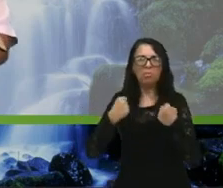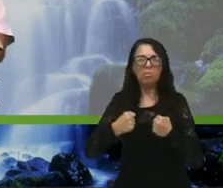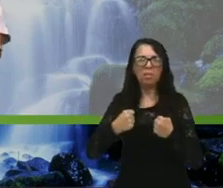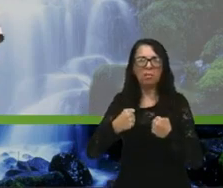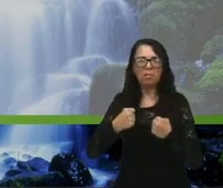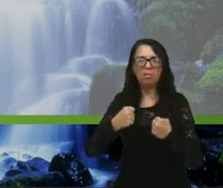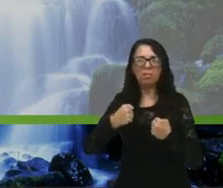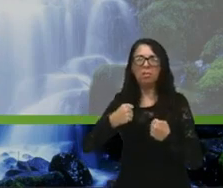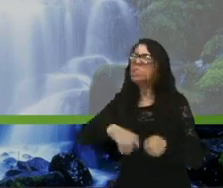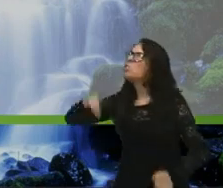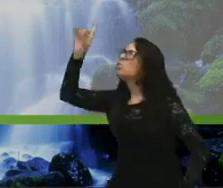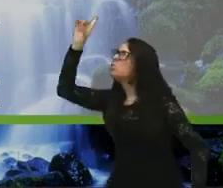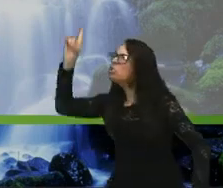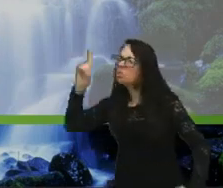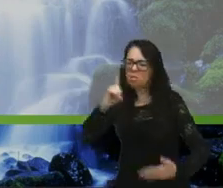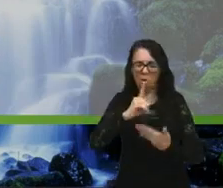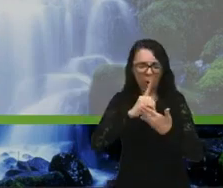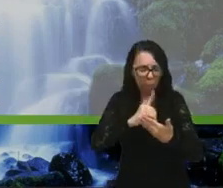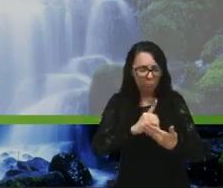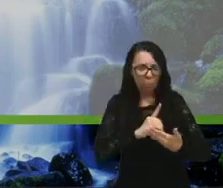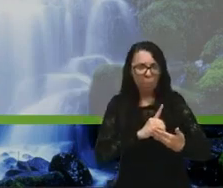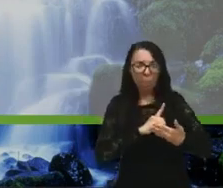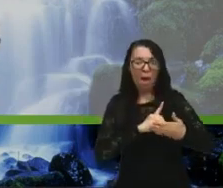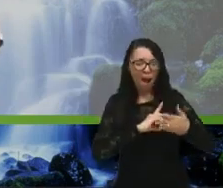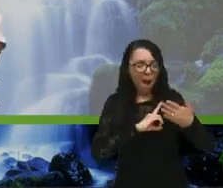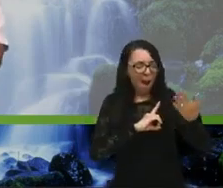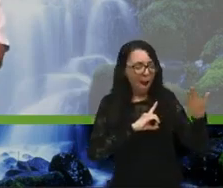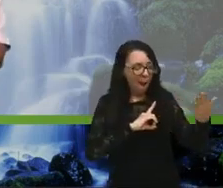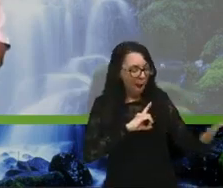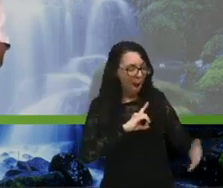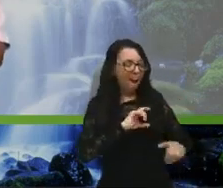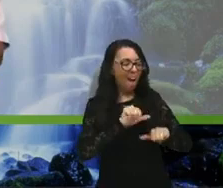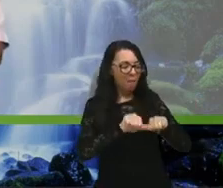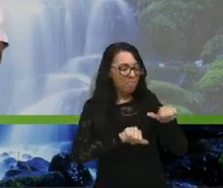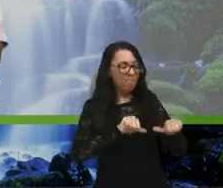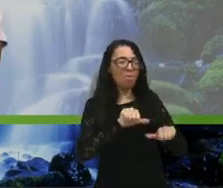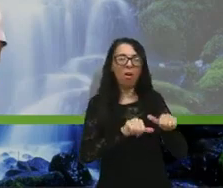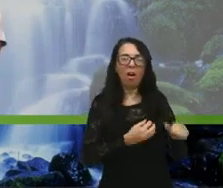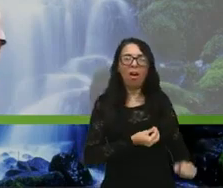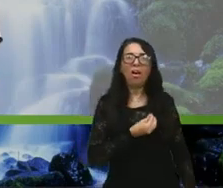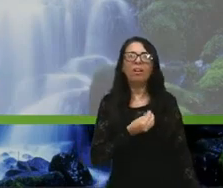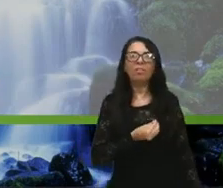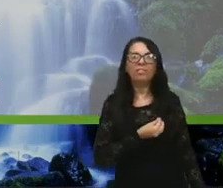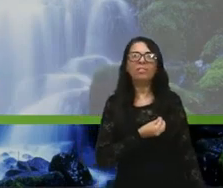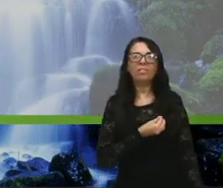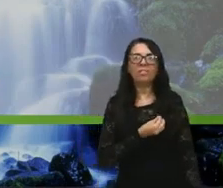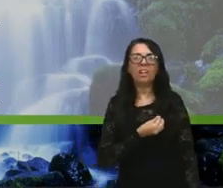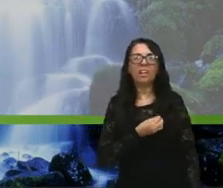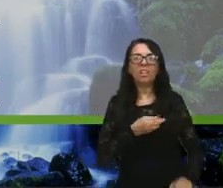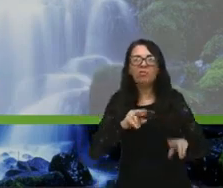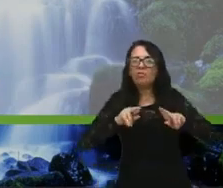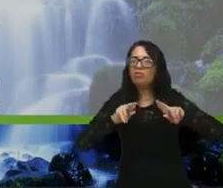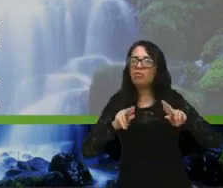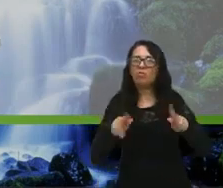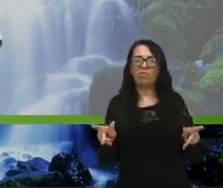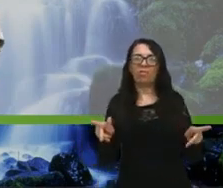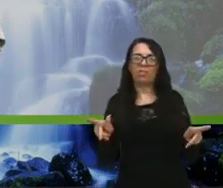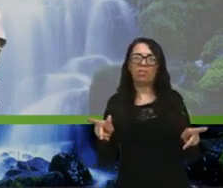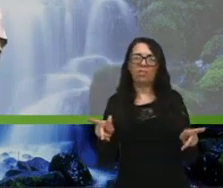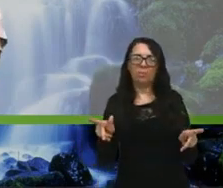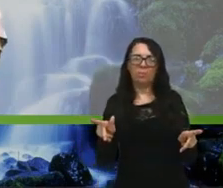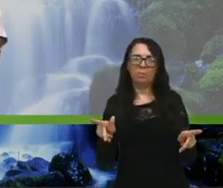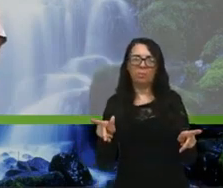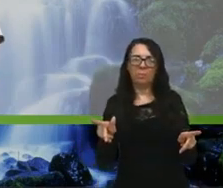espiritualidade refere-se ao Espírito Santo que age em nós. O Espírito Santo agindo em